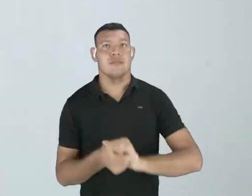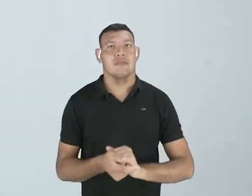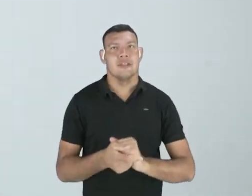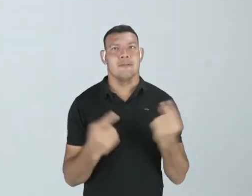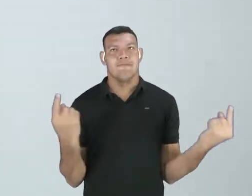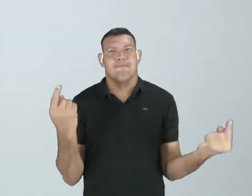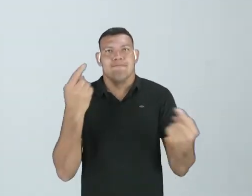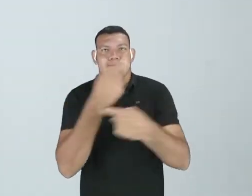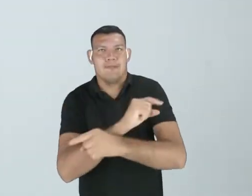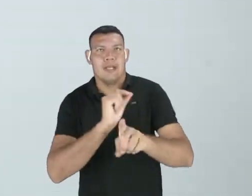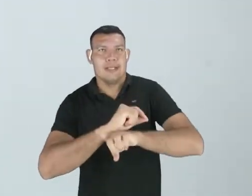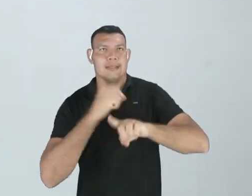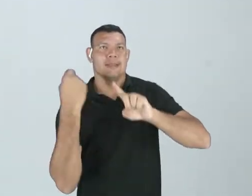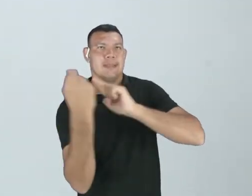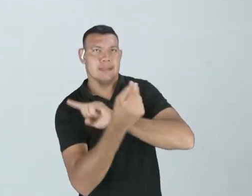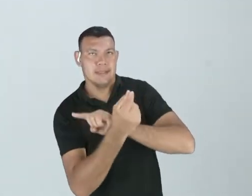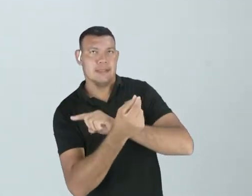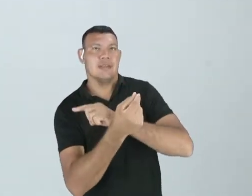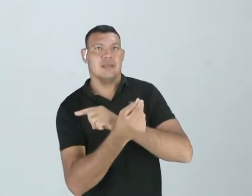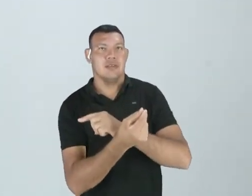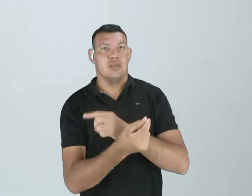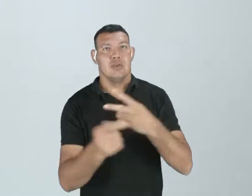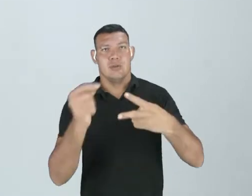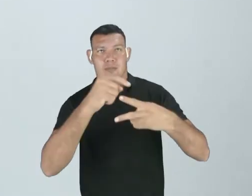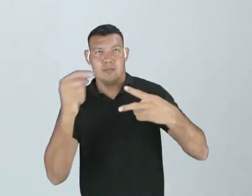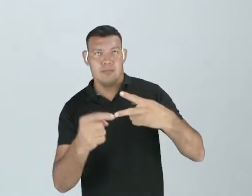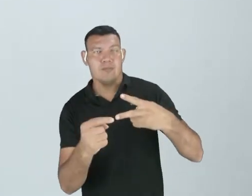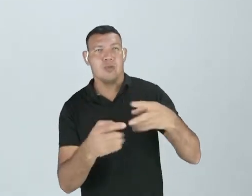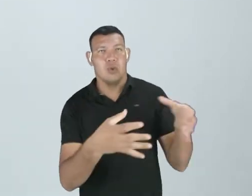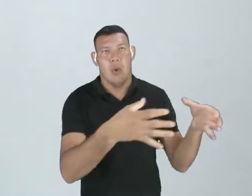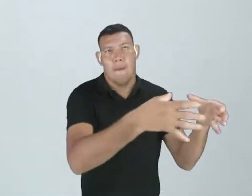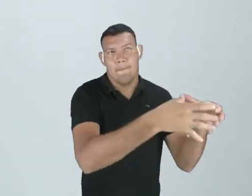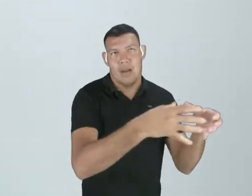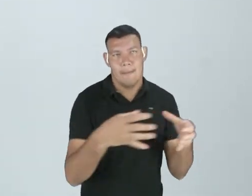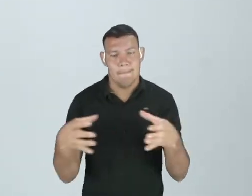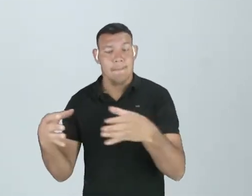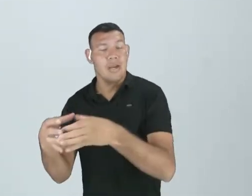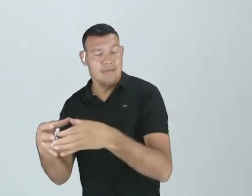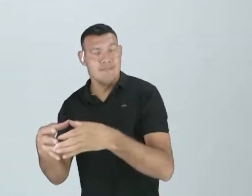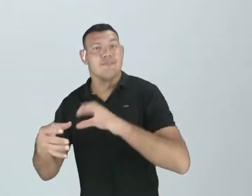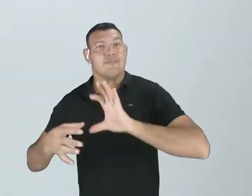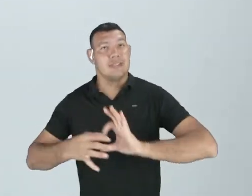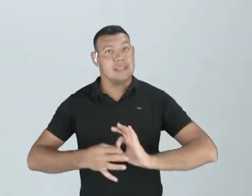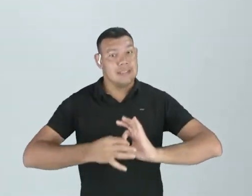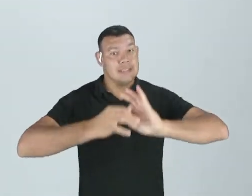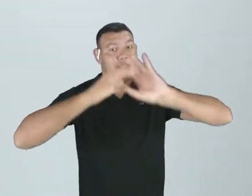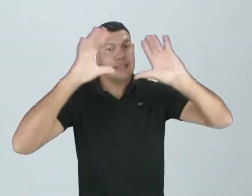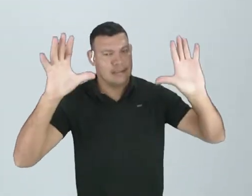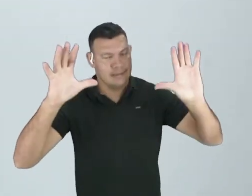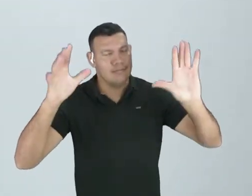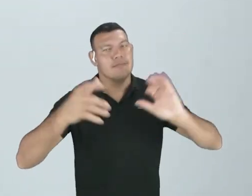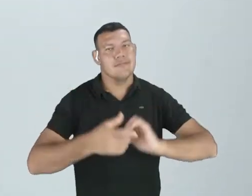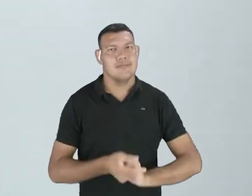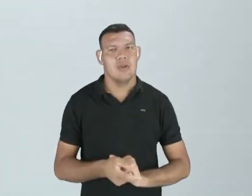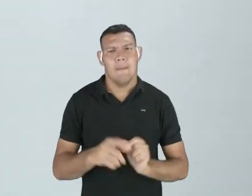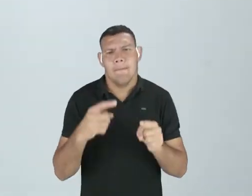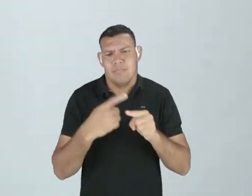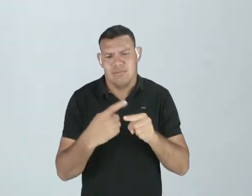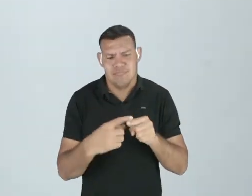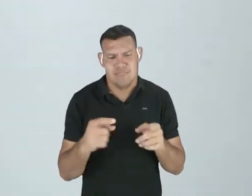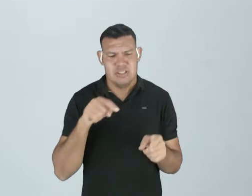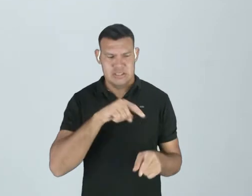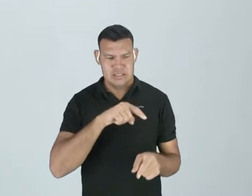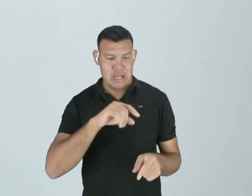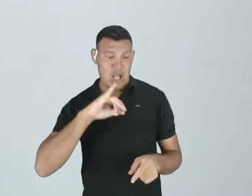um entendimento tanto político quanto econômico? Por que sempre um estava saindo em vantagem em relação